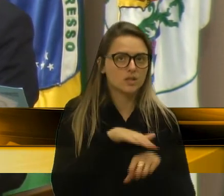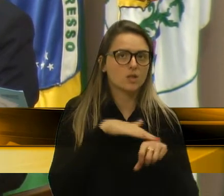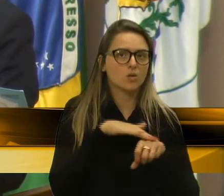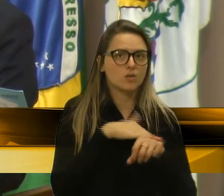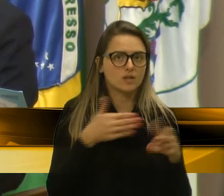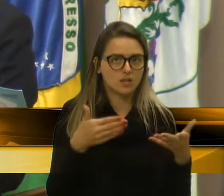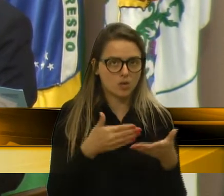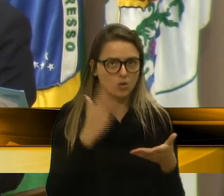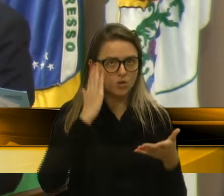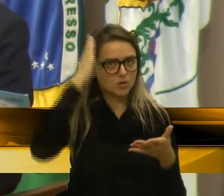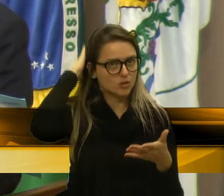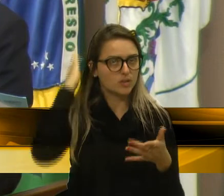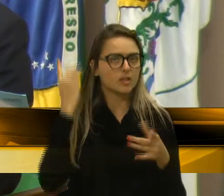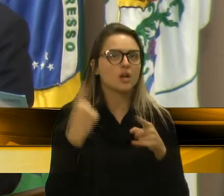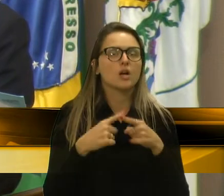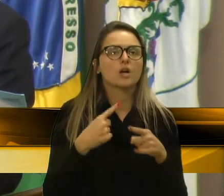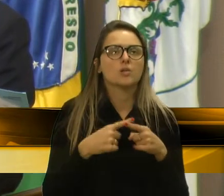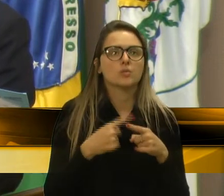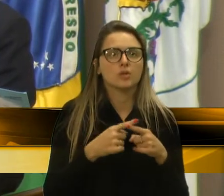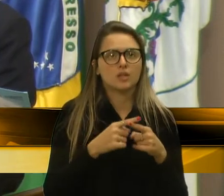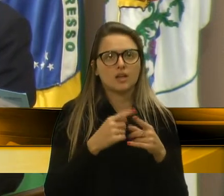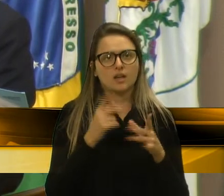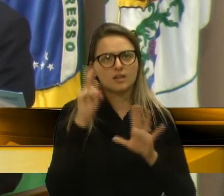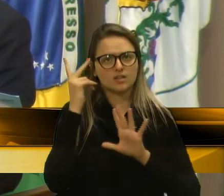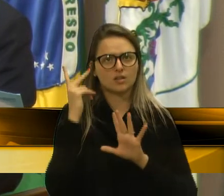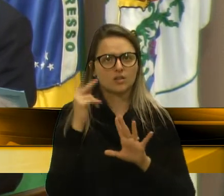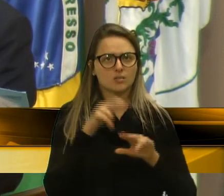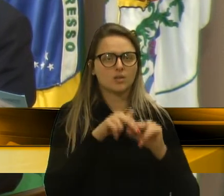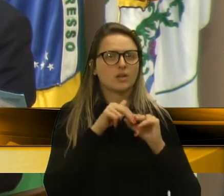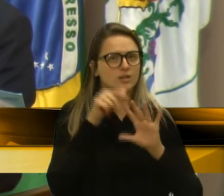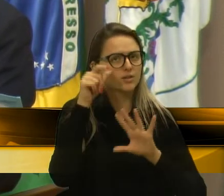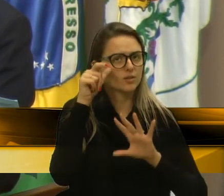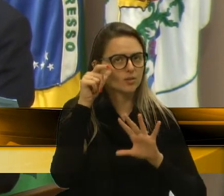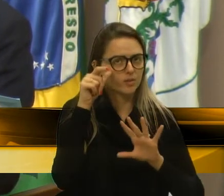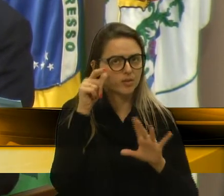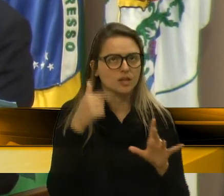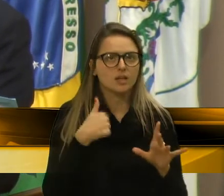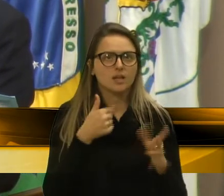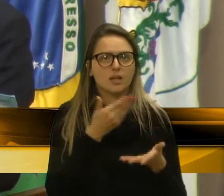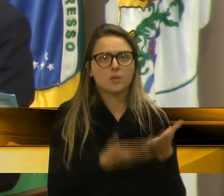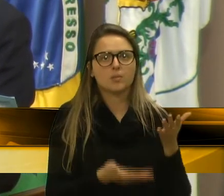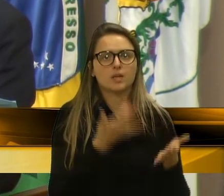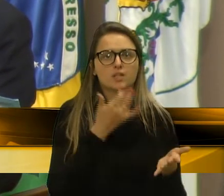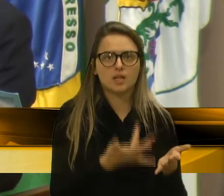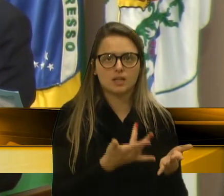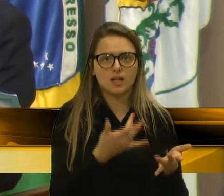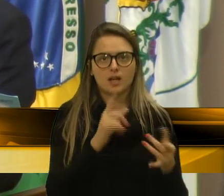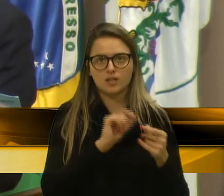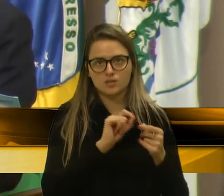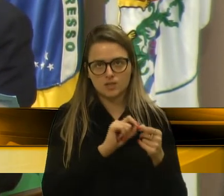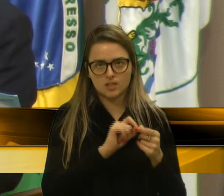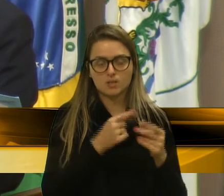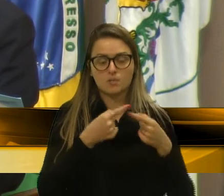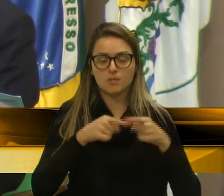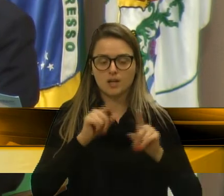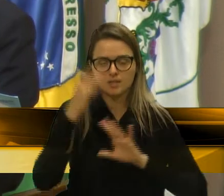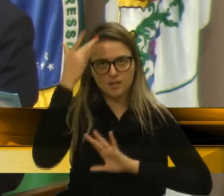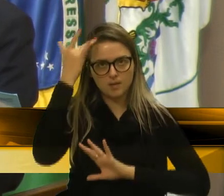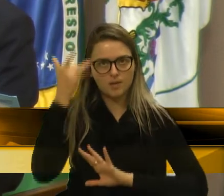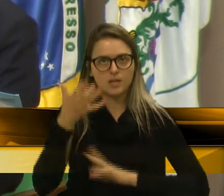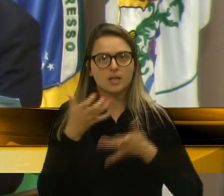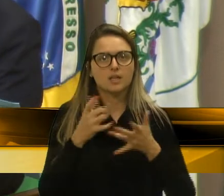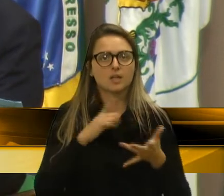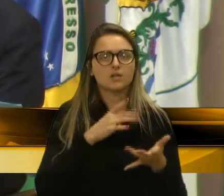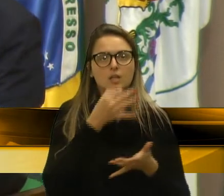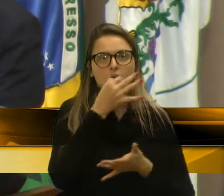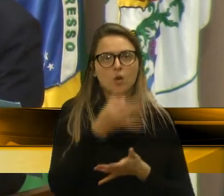porque estava um tumulto lá com aquela história da sessão por causa do Périco, do vereador Périco. Aí então eu perdi a tarde toda nisso aí. Mas amanhã eu quero ter uma posição já do prefeito. Aí